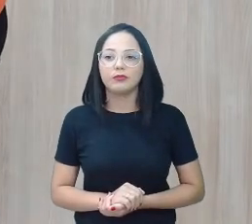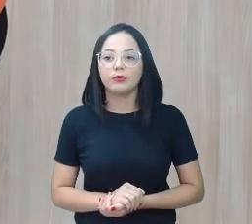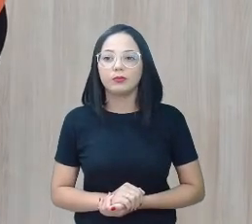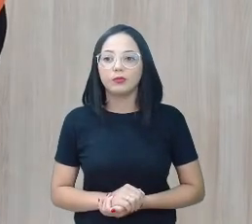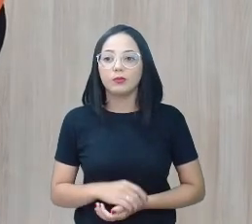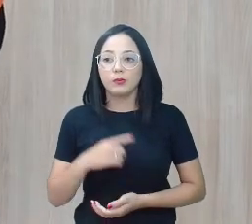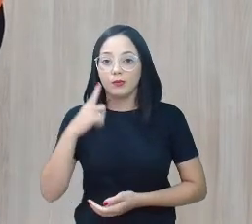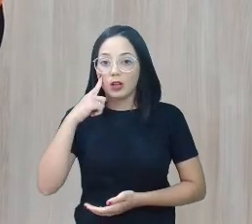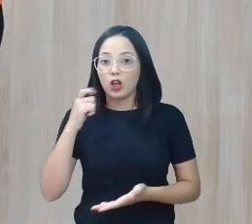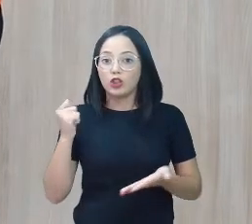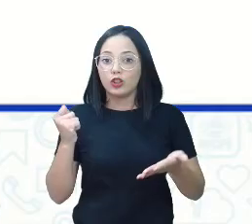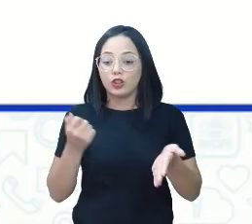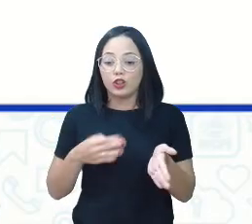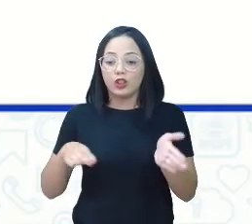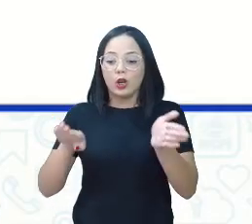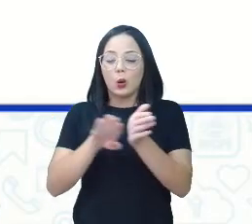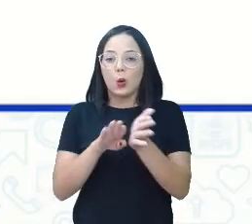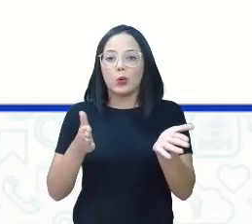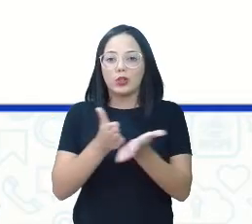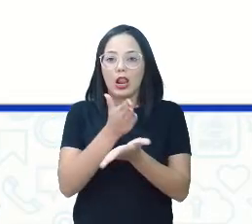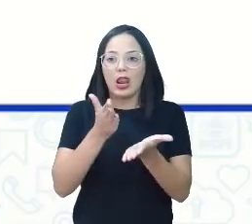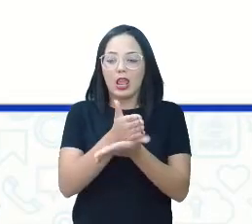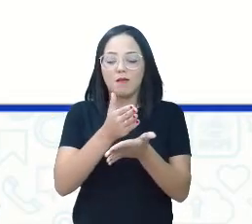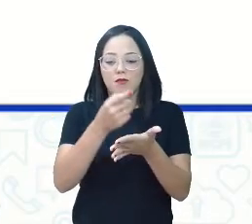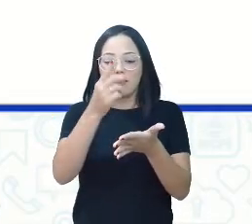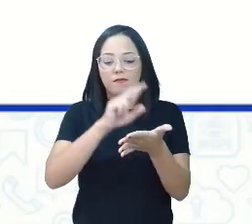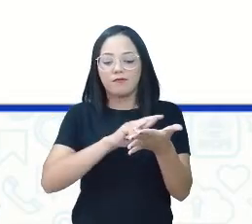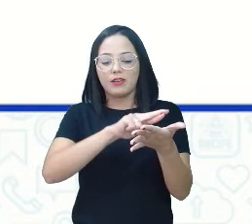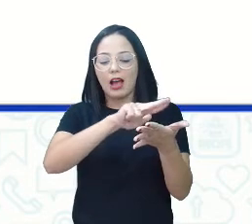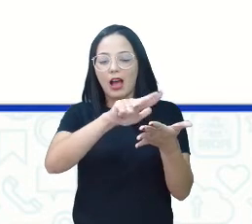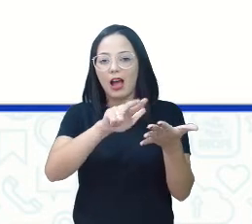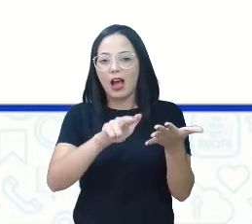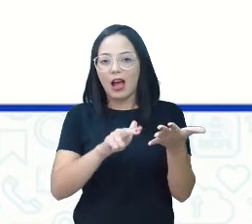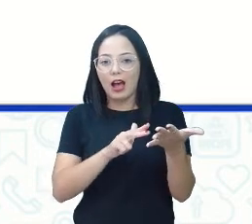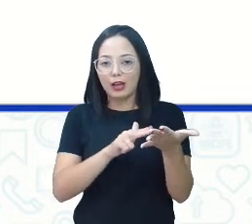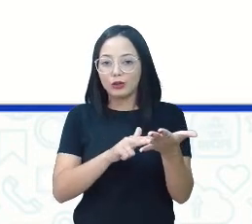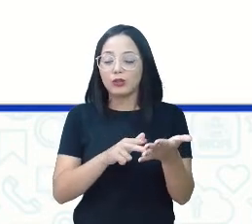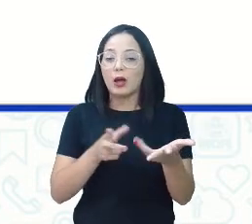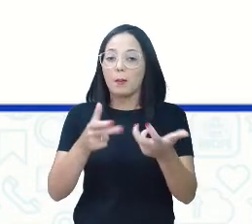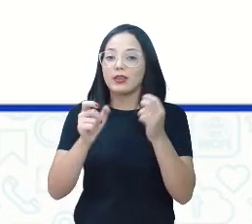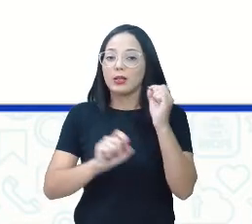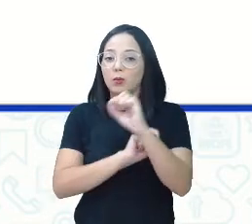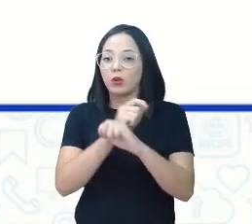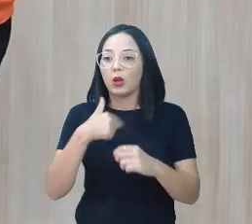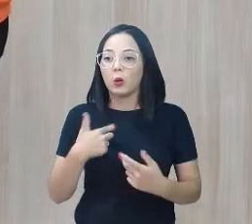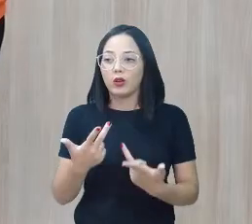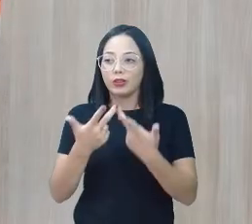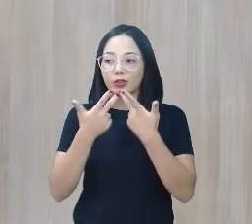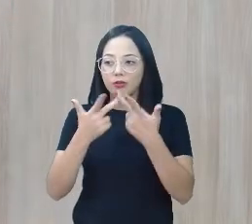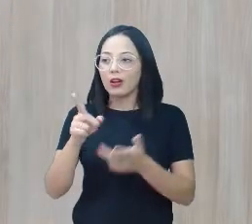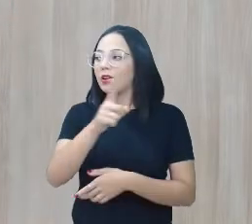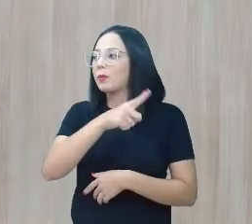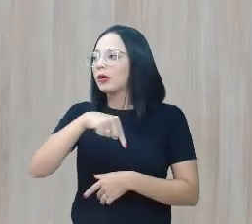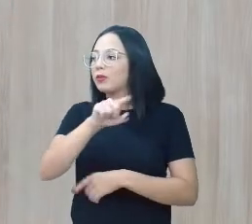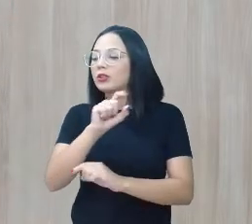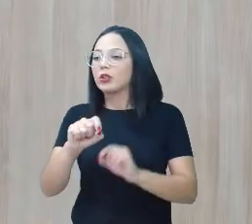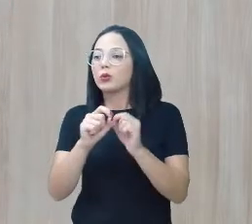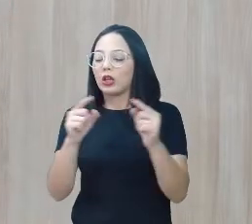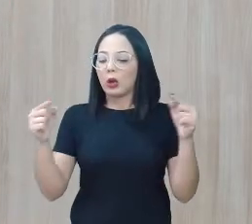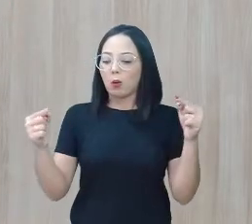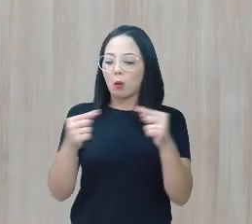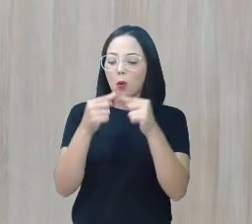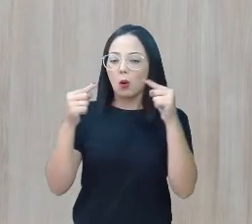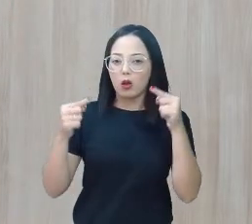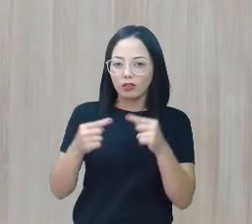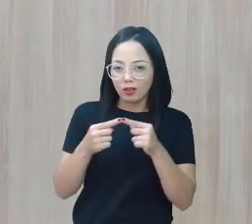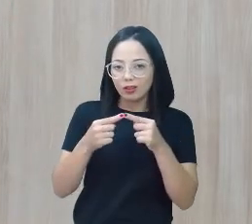Chegou os livros. Então, vocês percebem aqui no nível sintático, quando eu falei para vocês a questão da